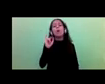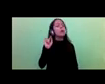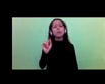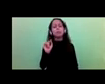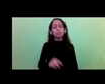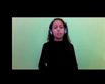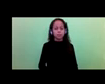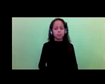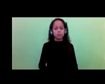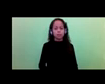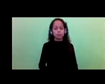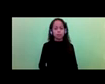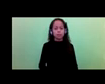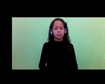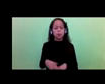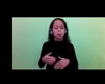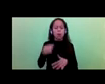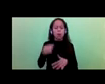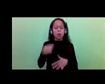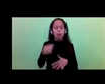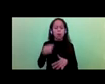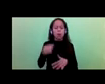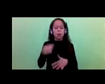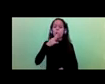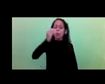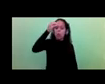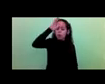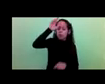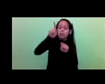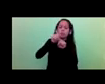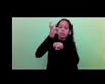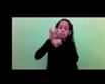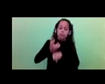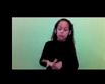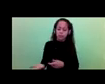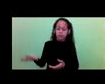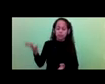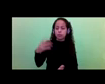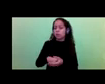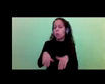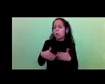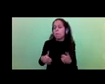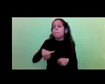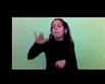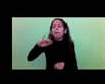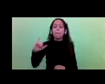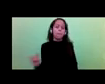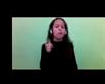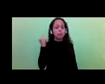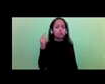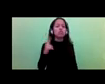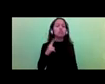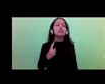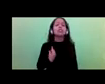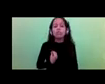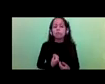Que conhecimentos, que componentes curriculares são mais importantes?